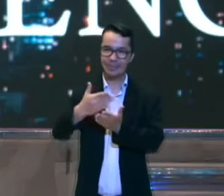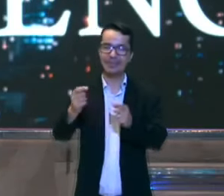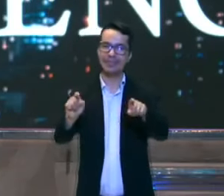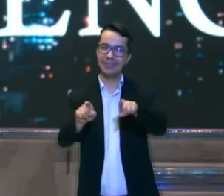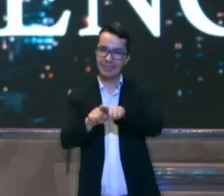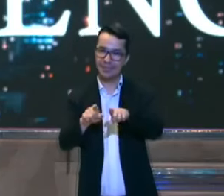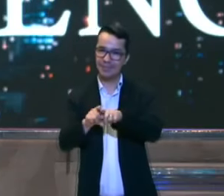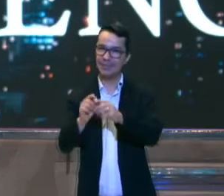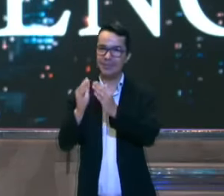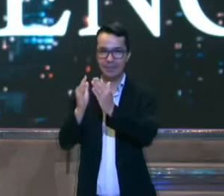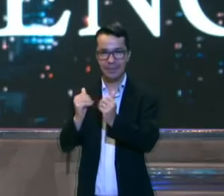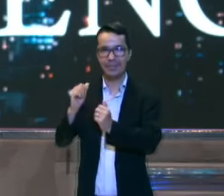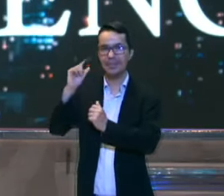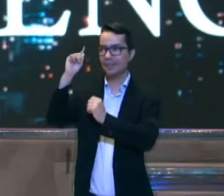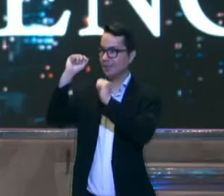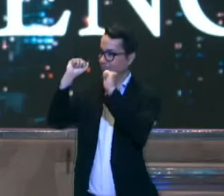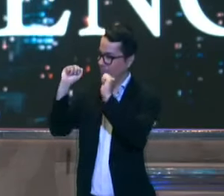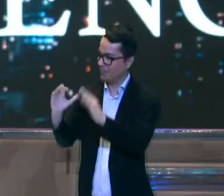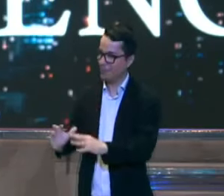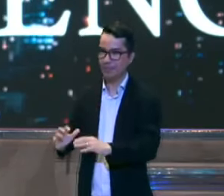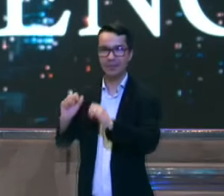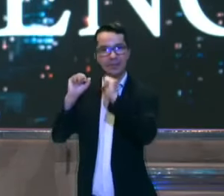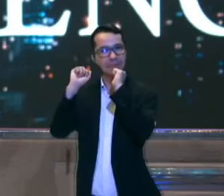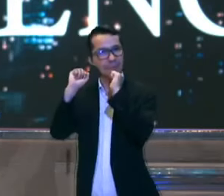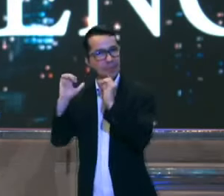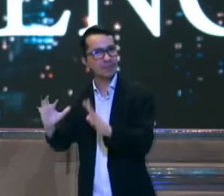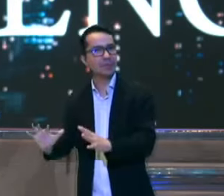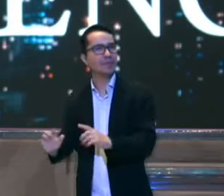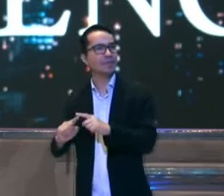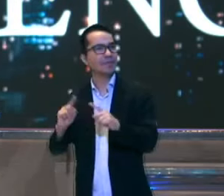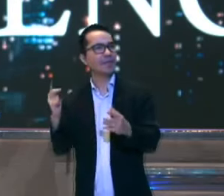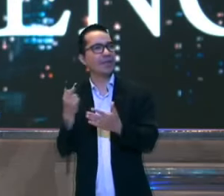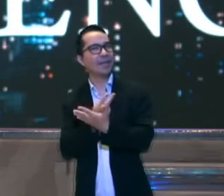Abençoa, abençoa, mas Senhor.